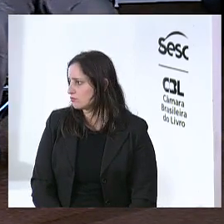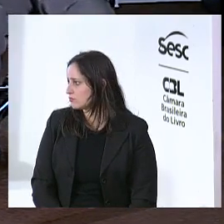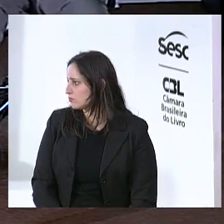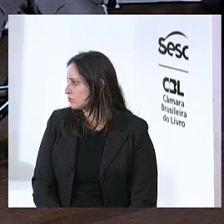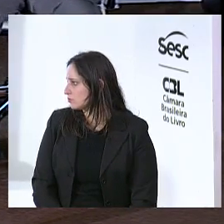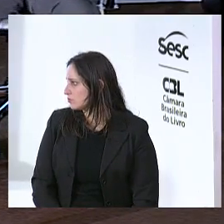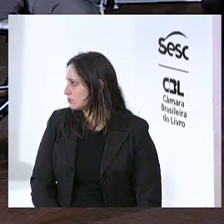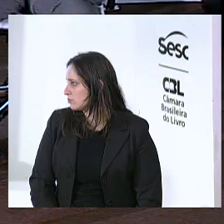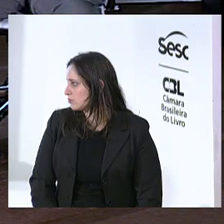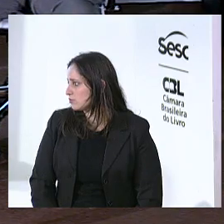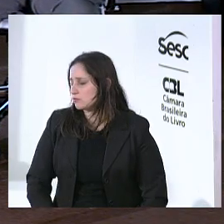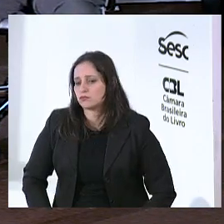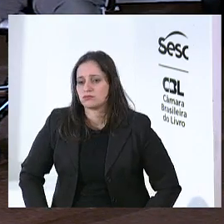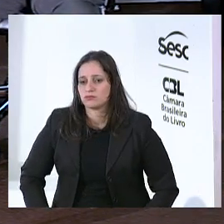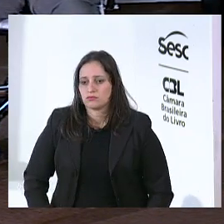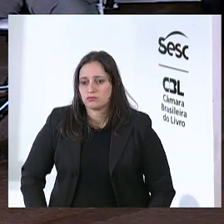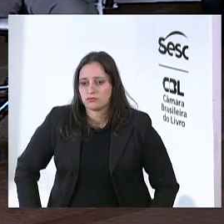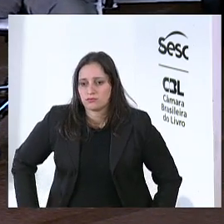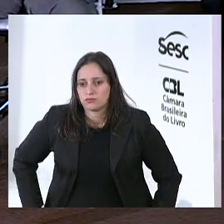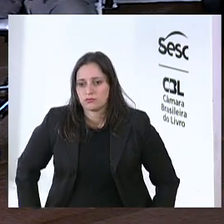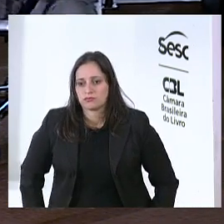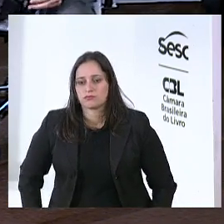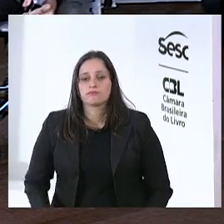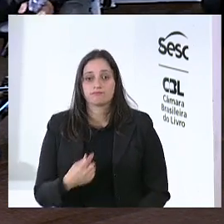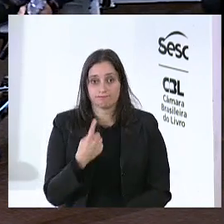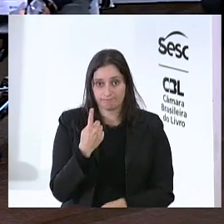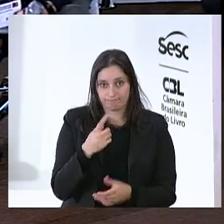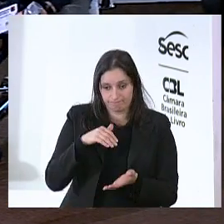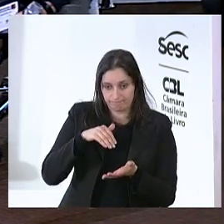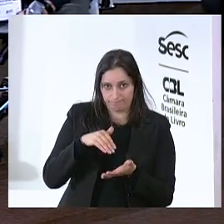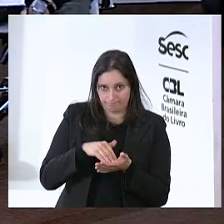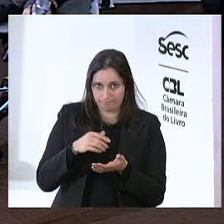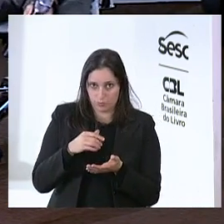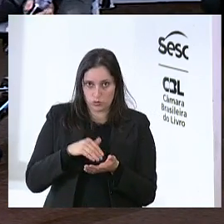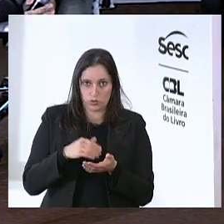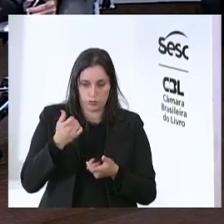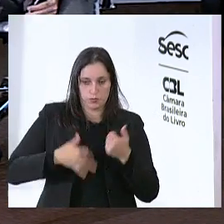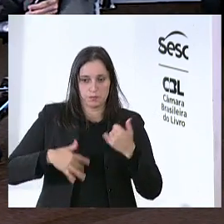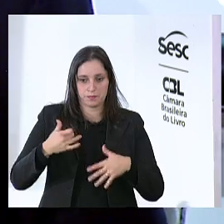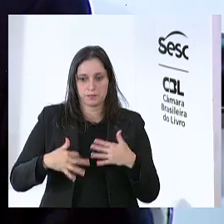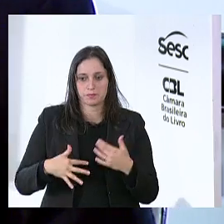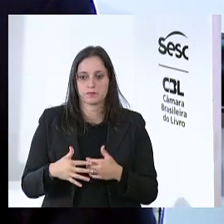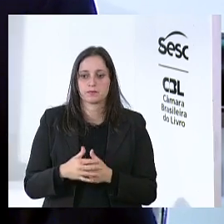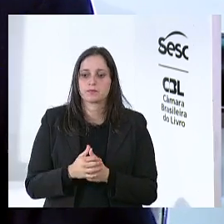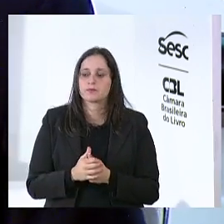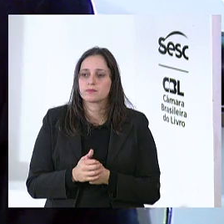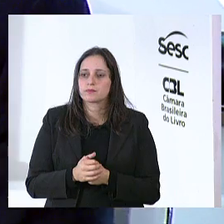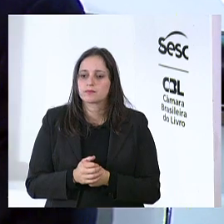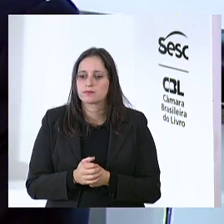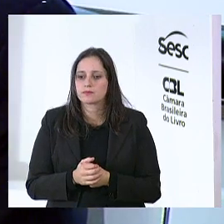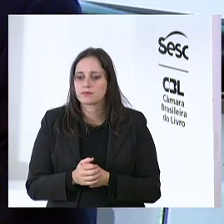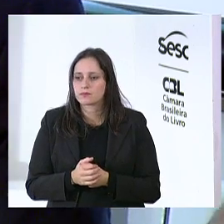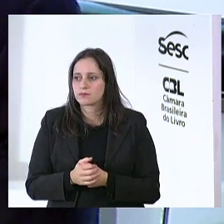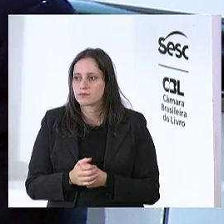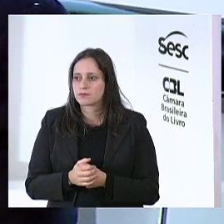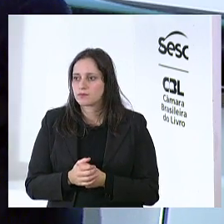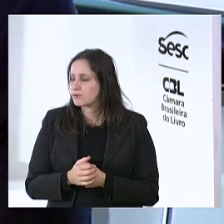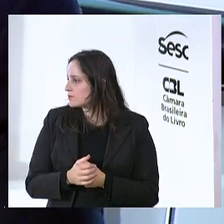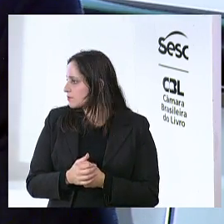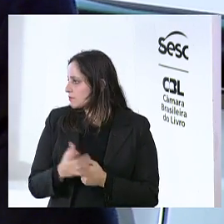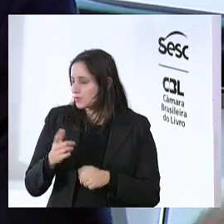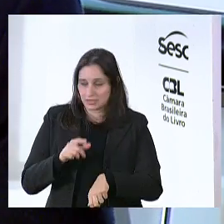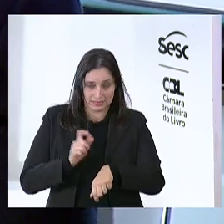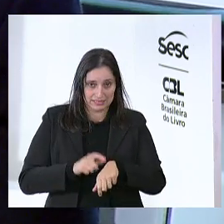Fazer só um comentário, como que é teu nome mesmo? Bárbara. Sobre as revoltas de junho, né? Porque a gente já estourou o nosso